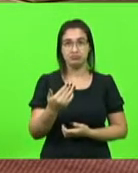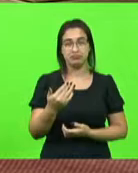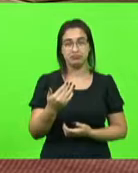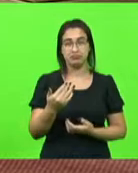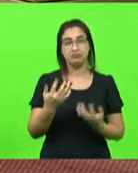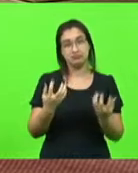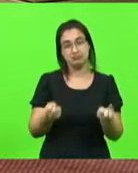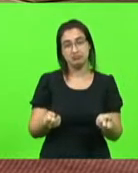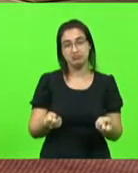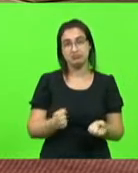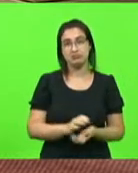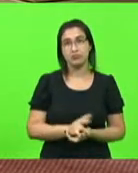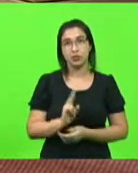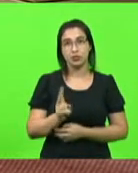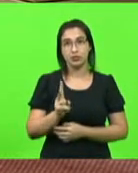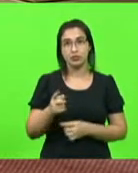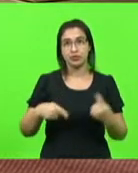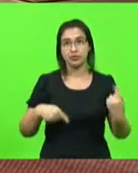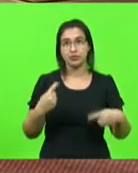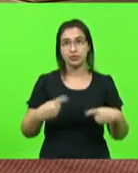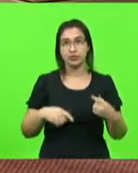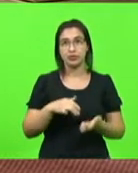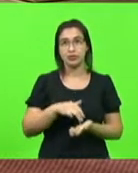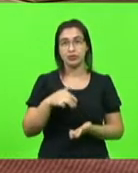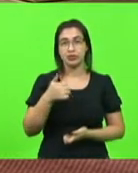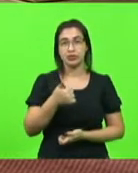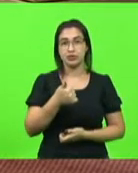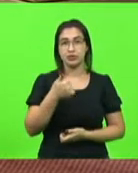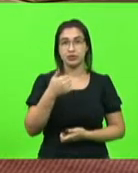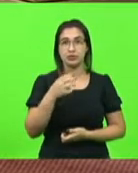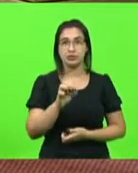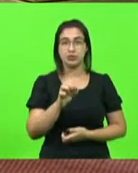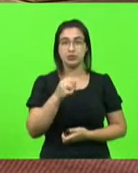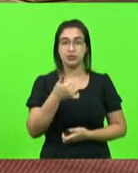abrir. Continua ainda em discussão, moção 1019.